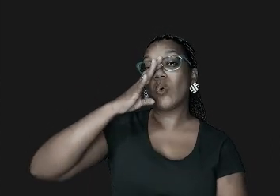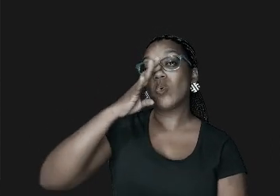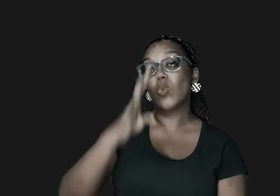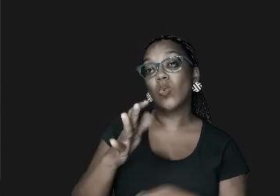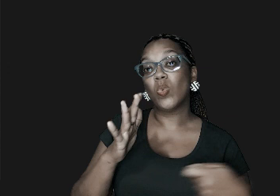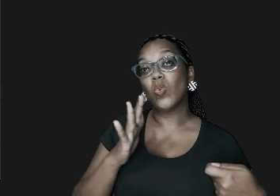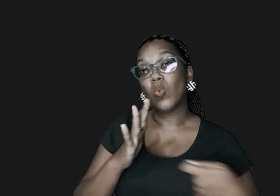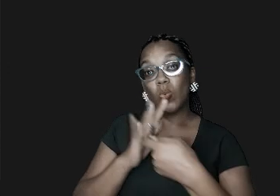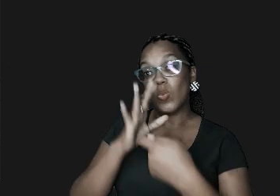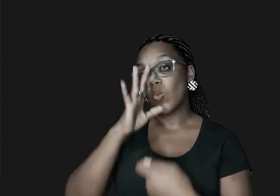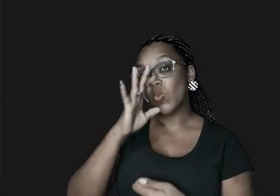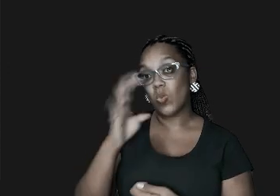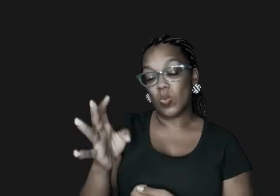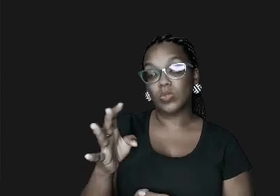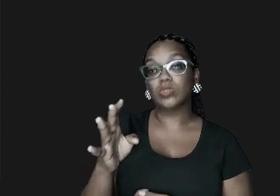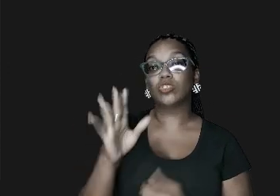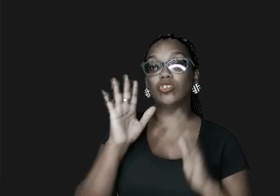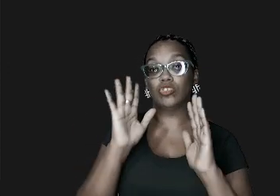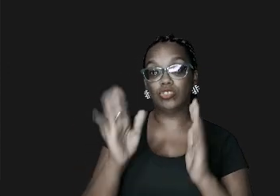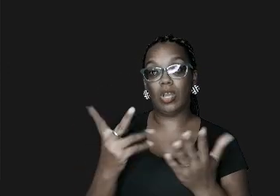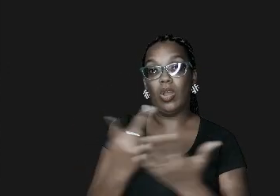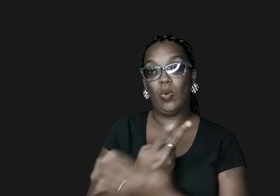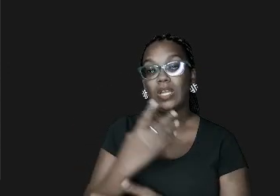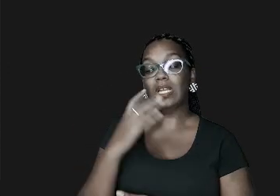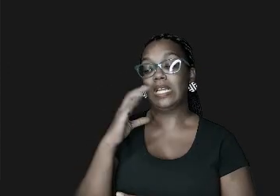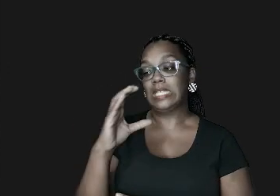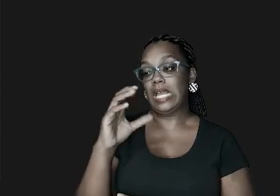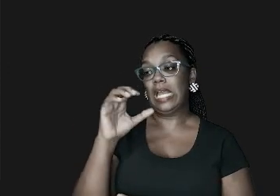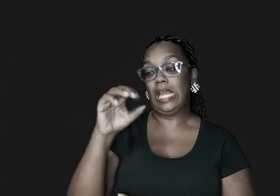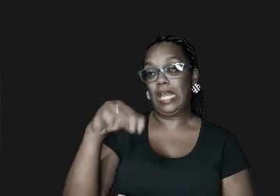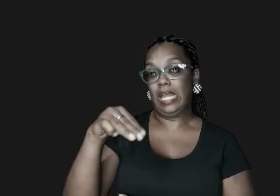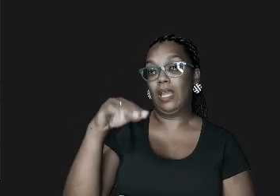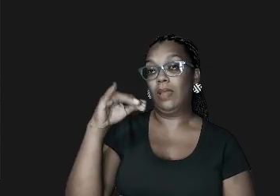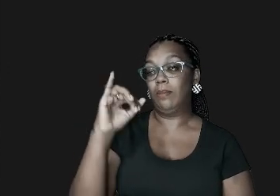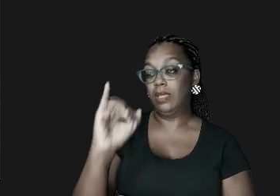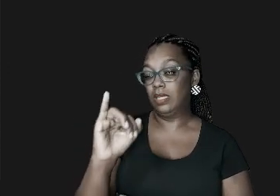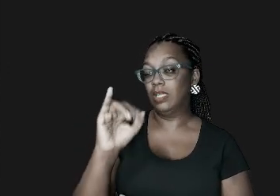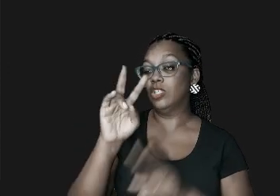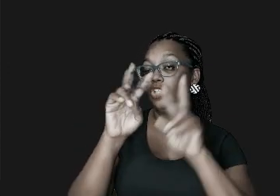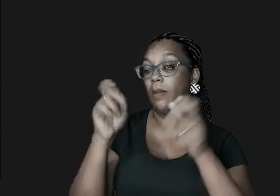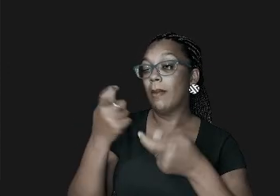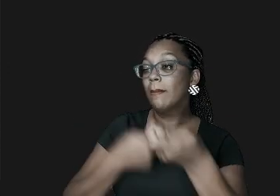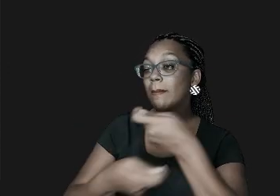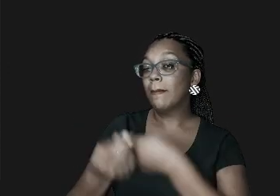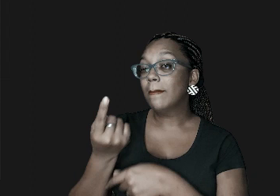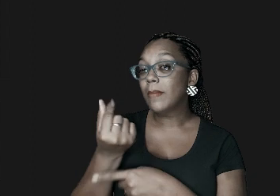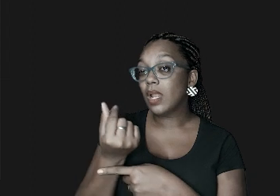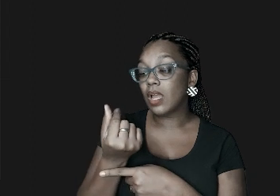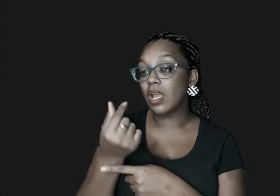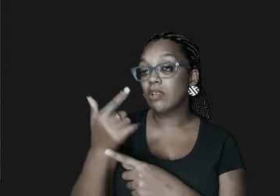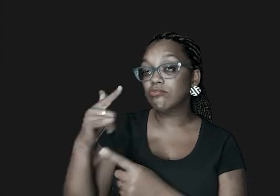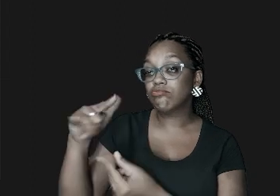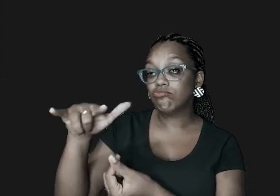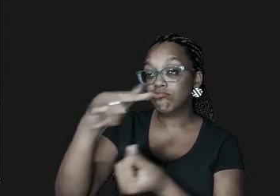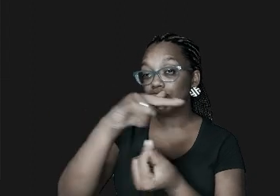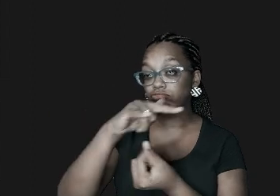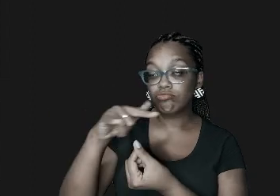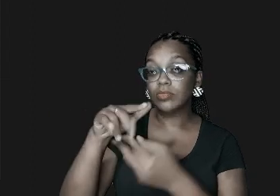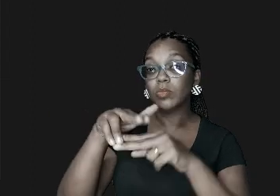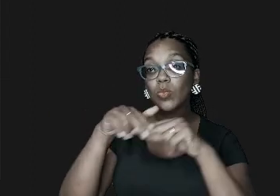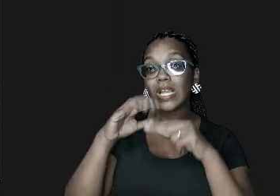então na prática as acusações que que já oferecidas para me envolvendo manipulação de preço